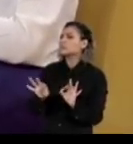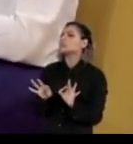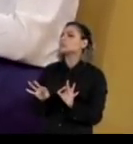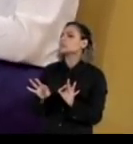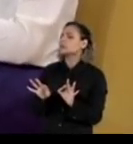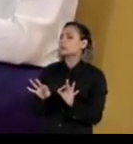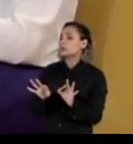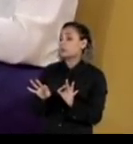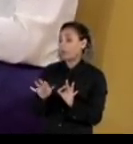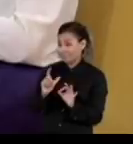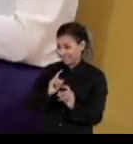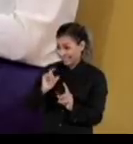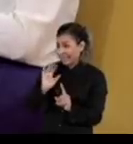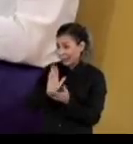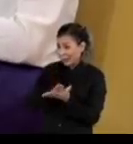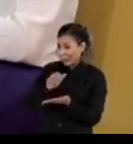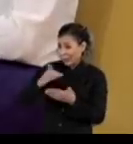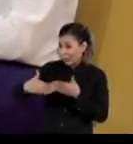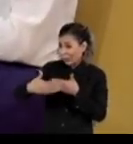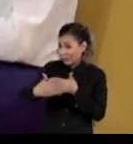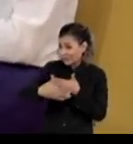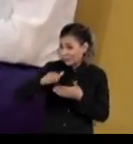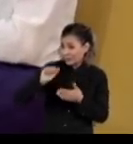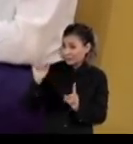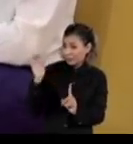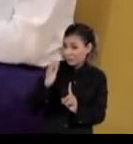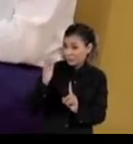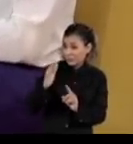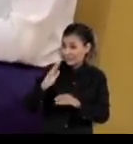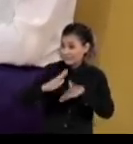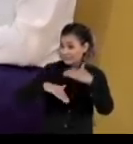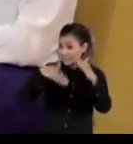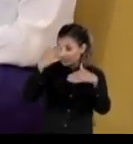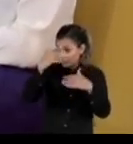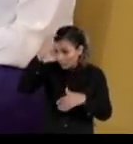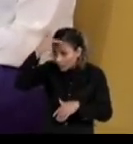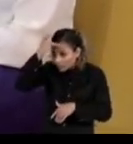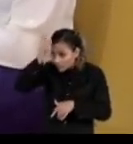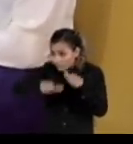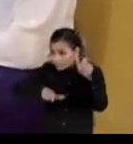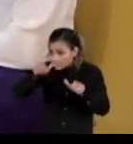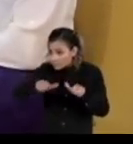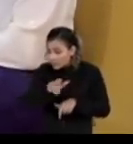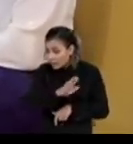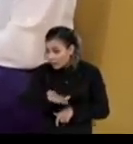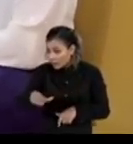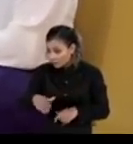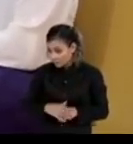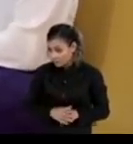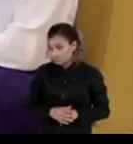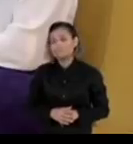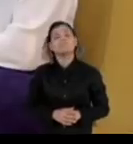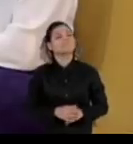traz consequências muito sérias no desenvolvimento desses alunos, certo? Traz